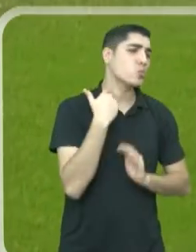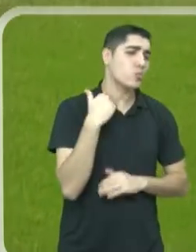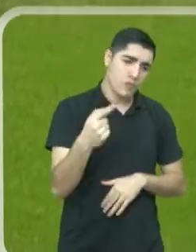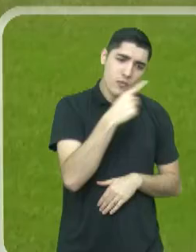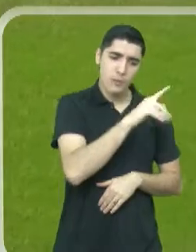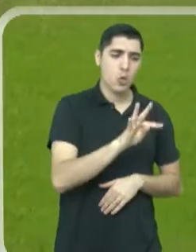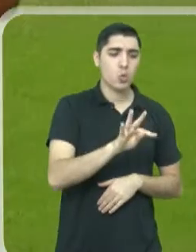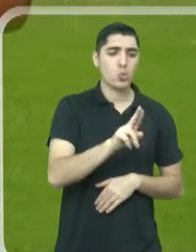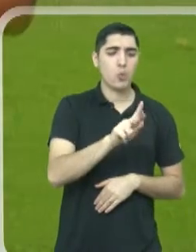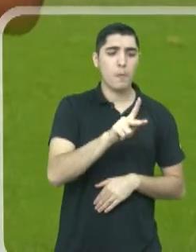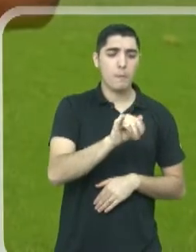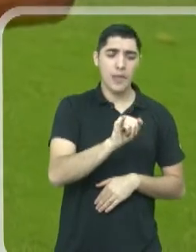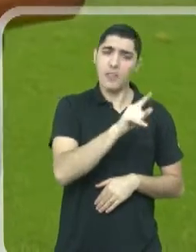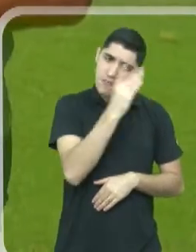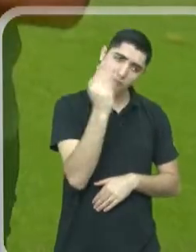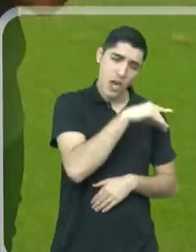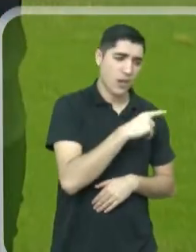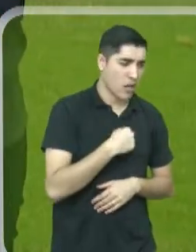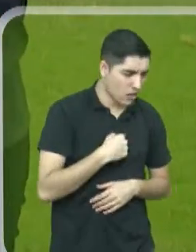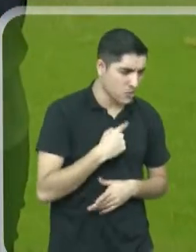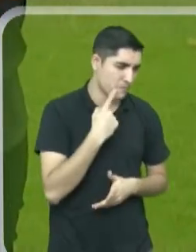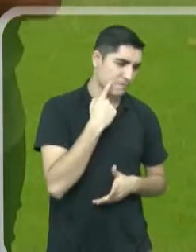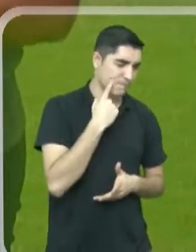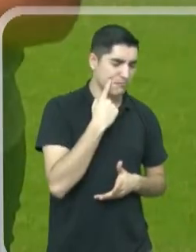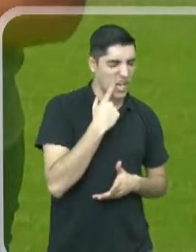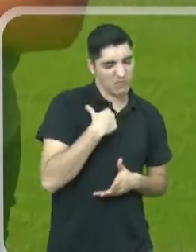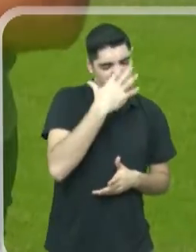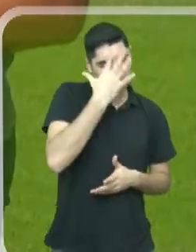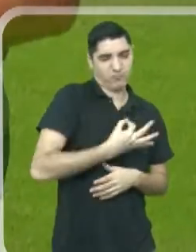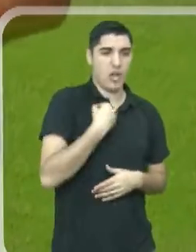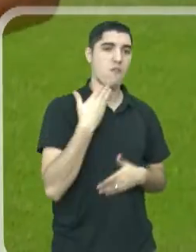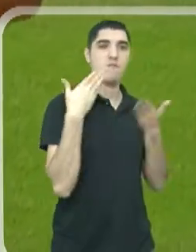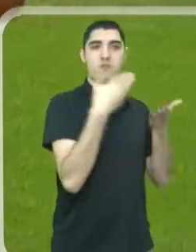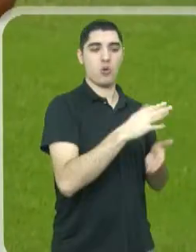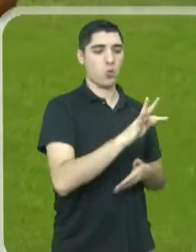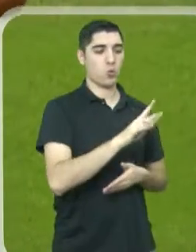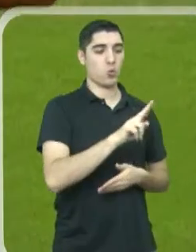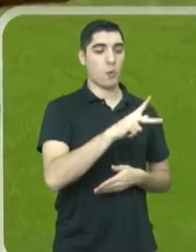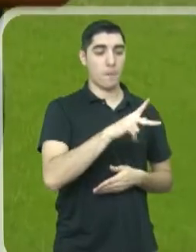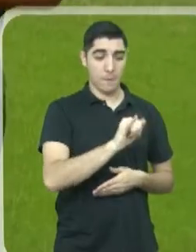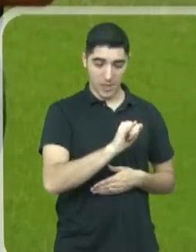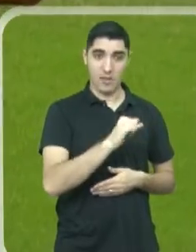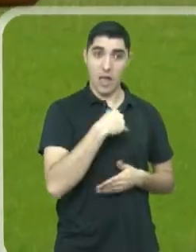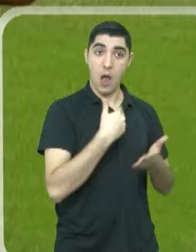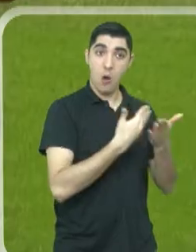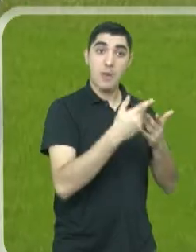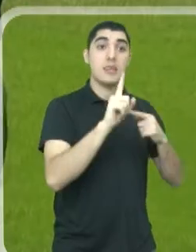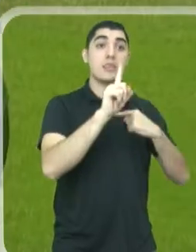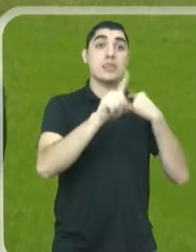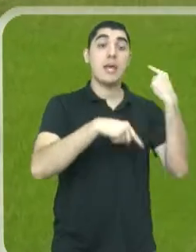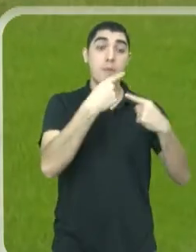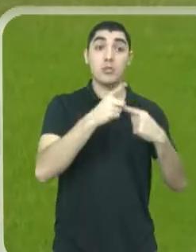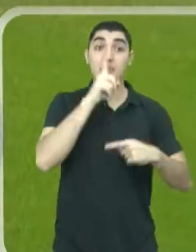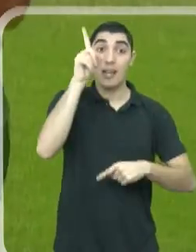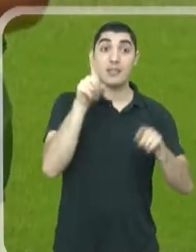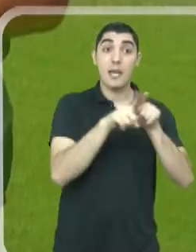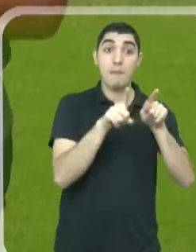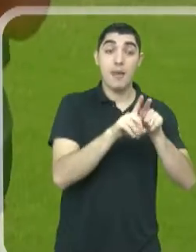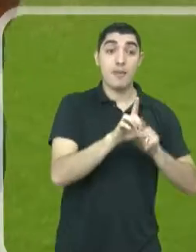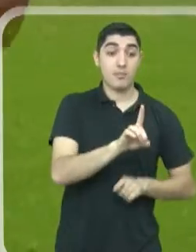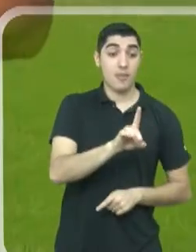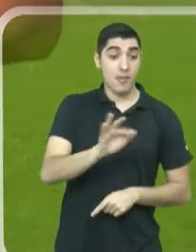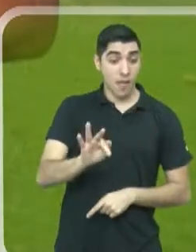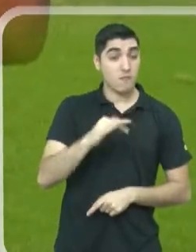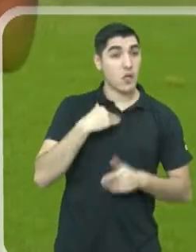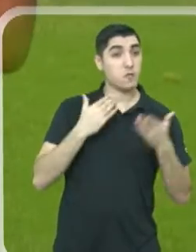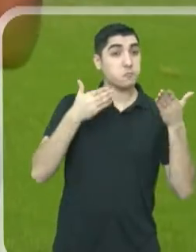aí, voltei pro Tupi, né? No segundo semestre já estava lá no Sobradinho do Distrito Federal, né? E logo depois, já